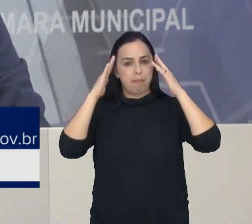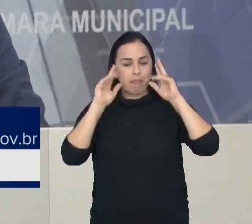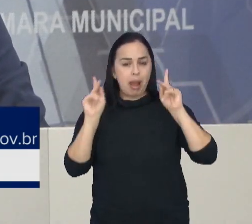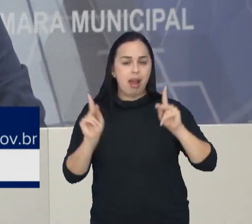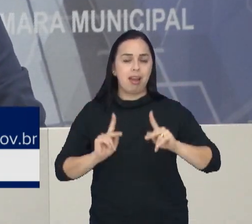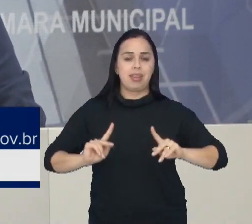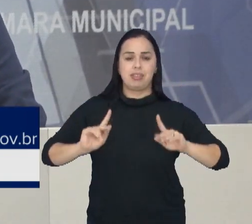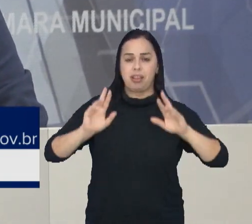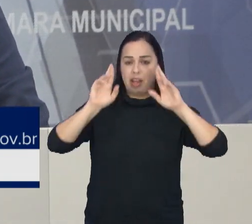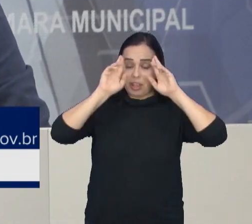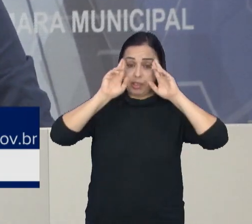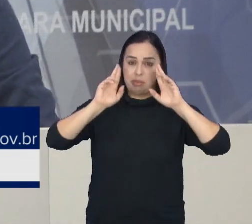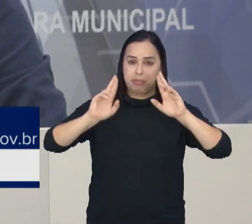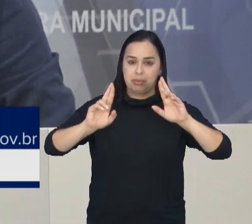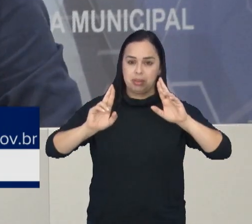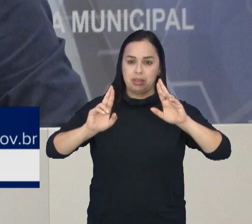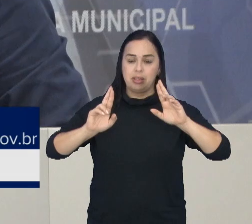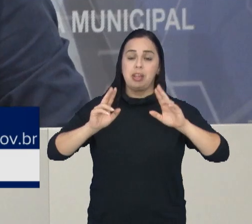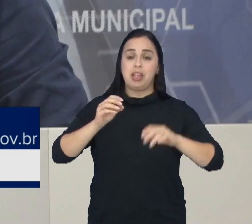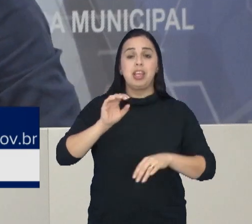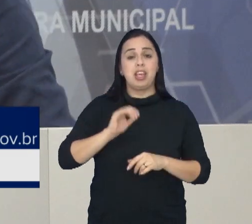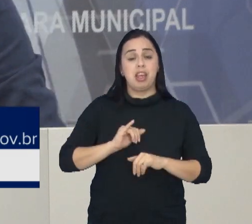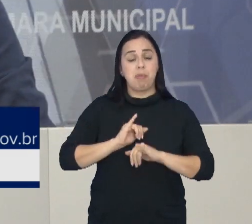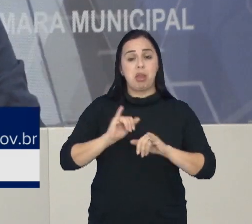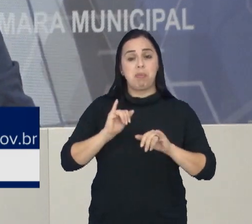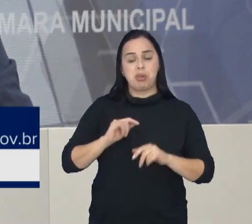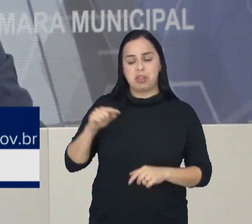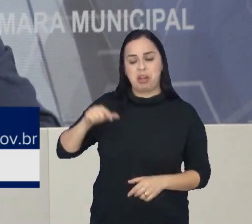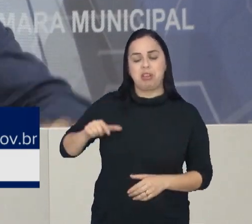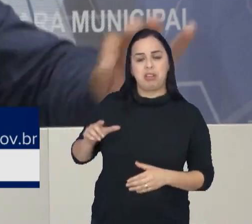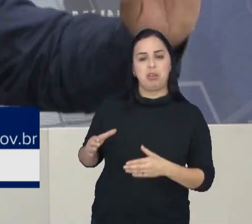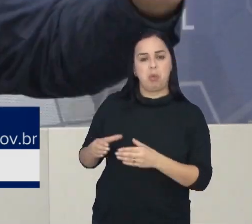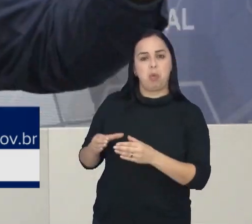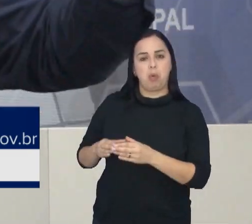e muito mais que isso, boa gestão no serviço público.